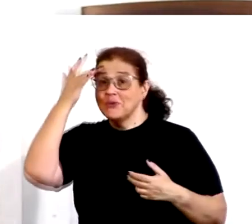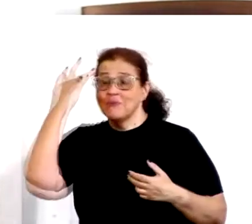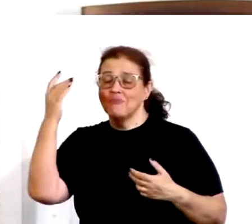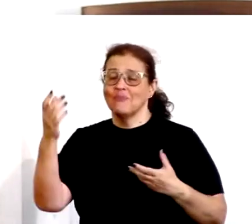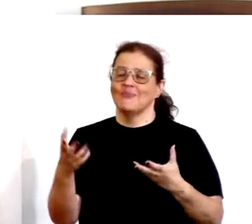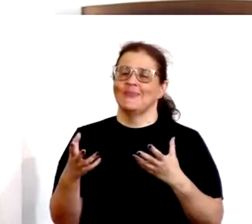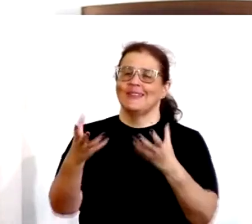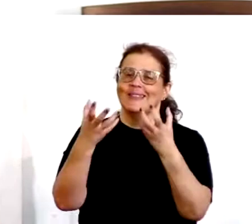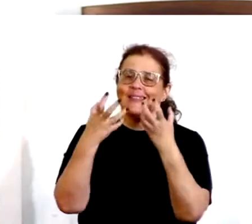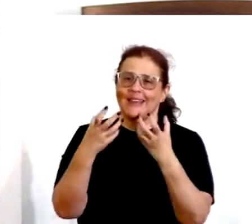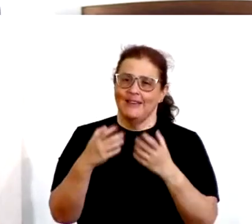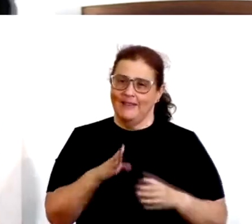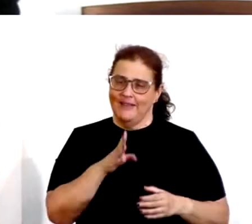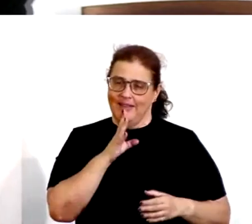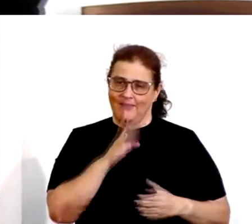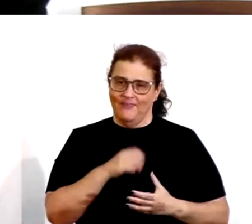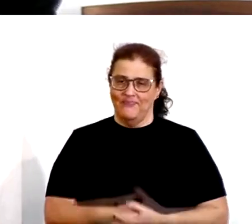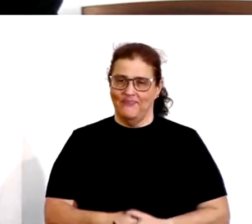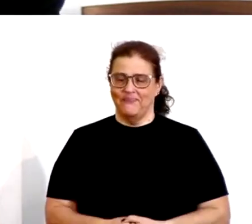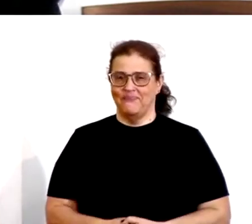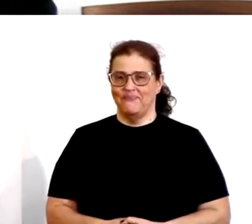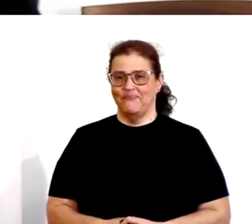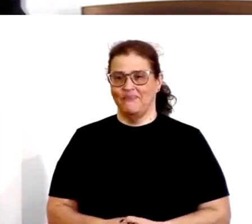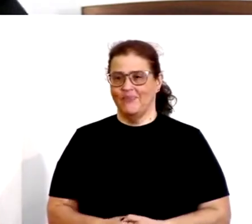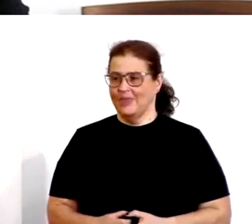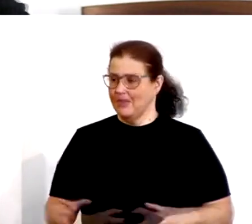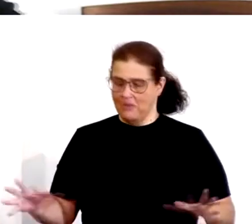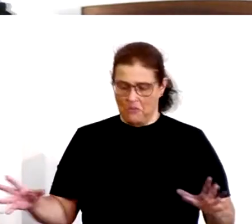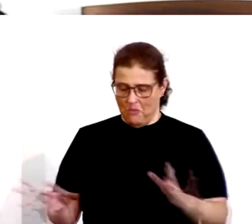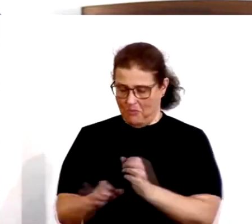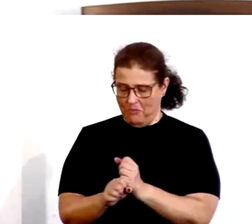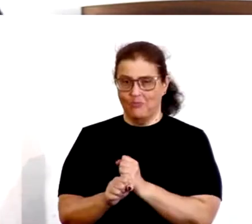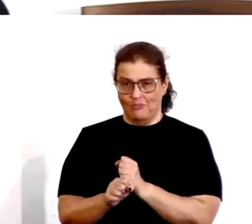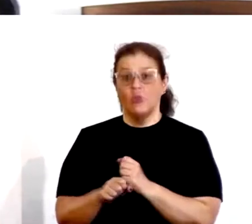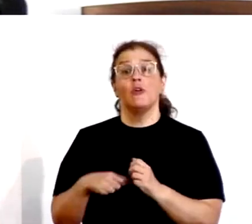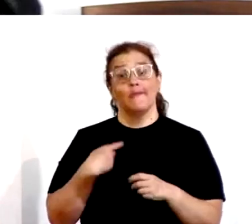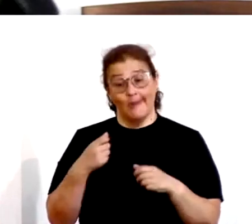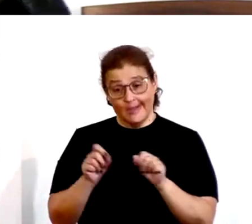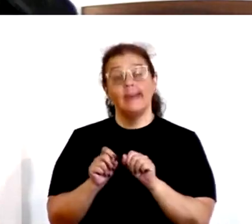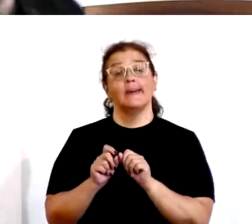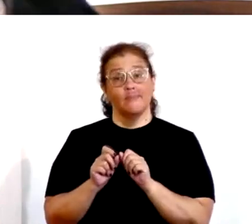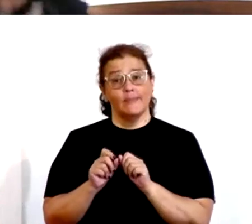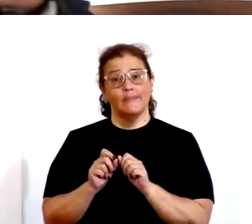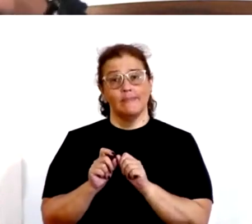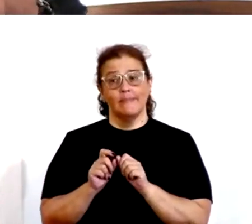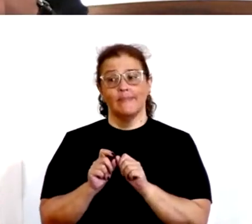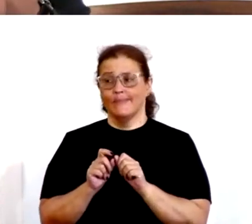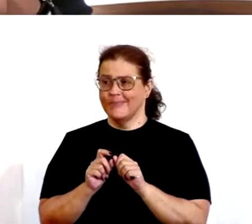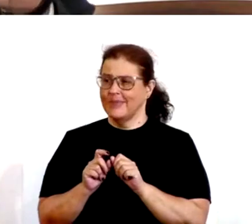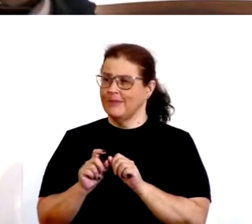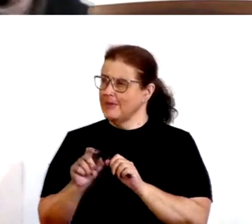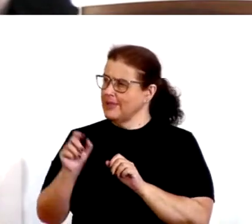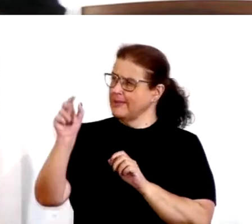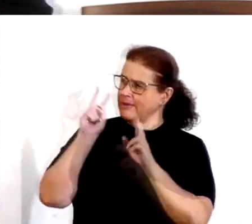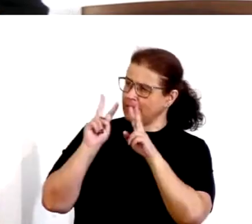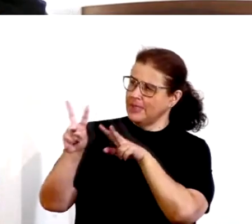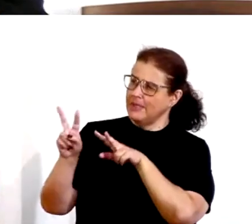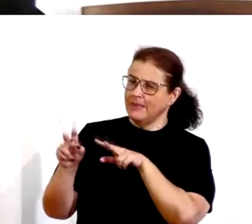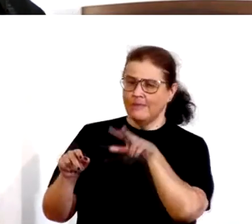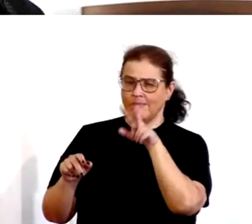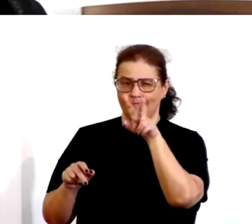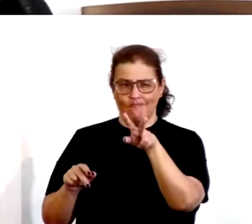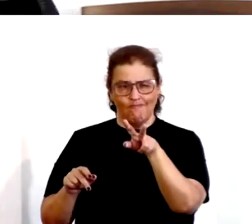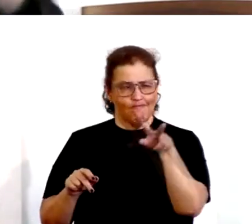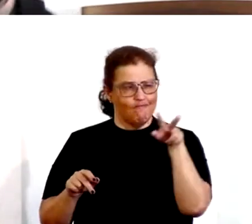vida. Agora, minha pergunta diante de tudo isso é: nós fazemos isso, fazemos várias separações, e